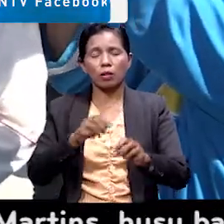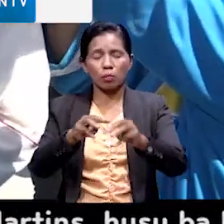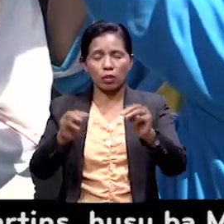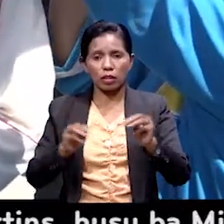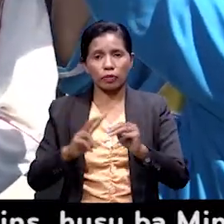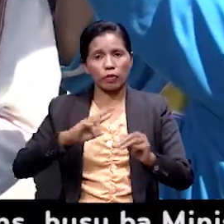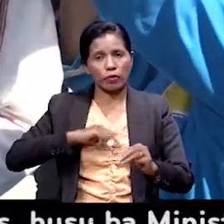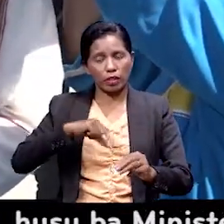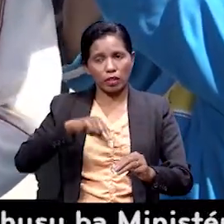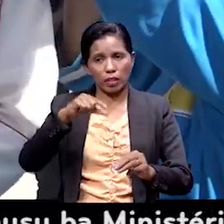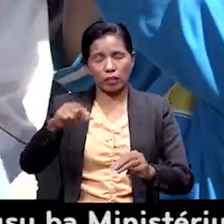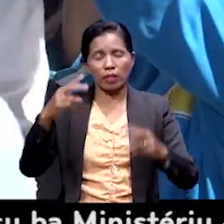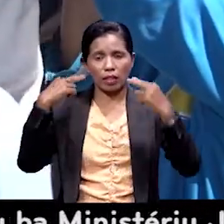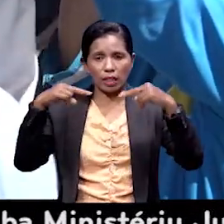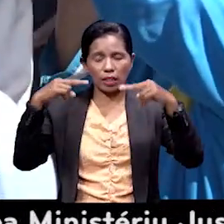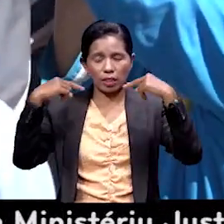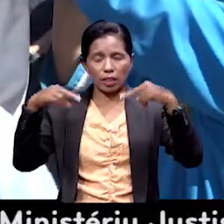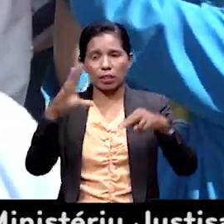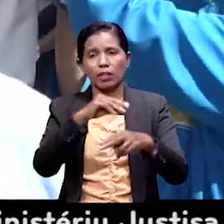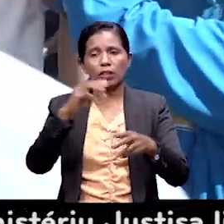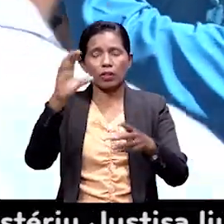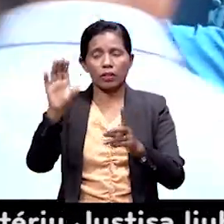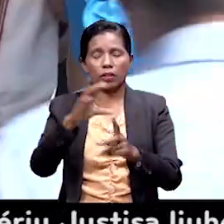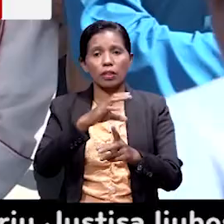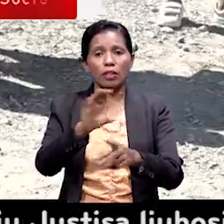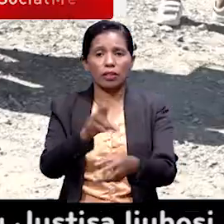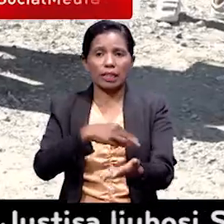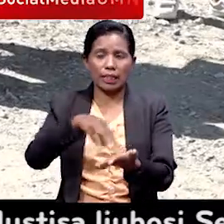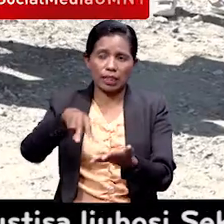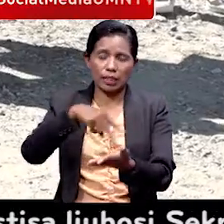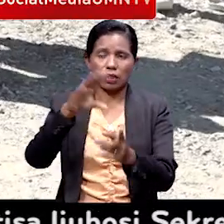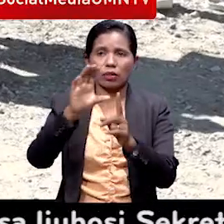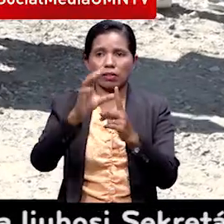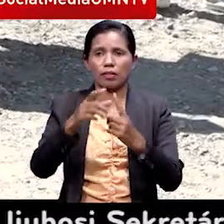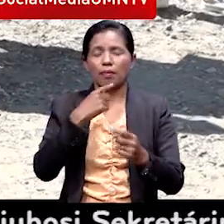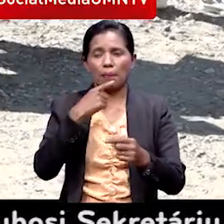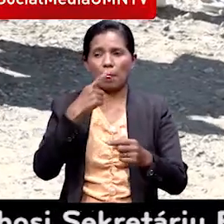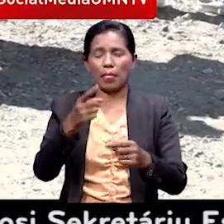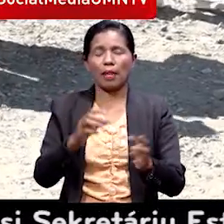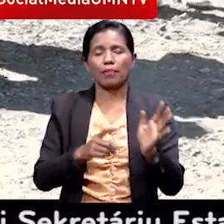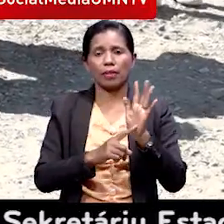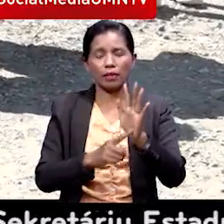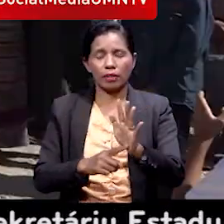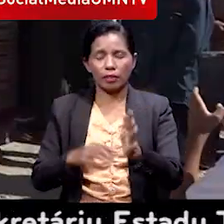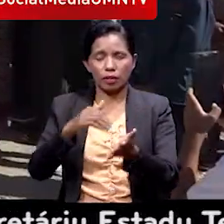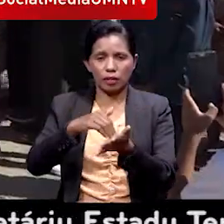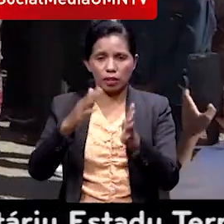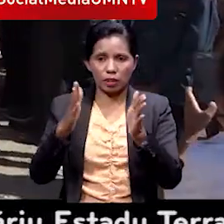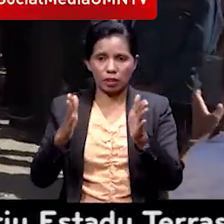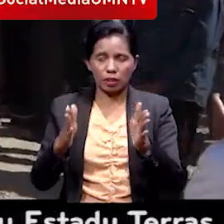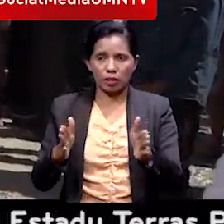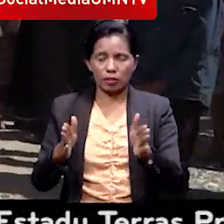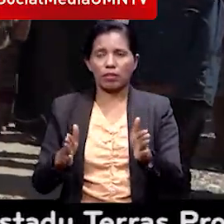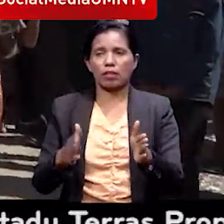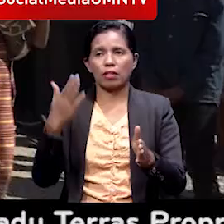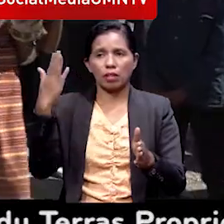Nian, Hanano Igreja, no dança cultural. E a ocasião né, Marco Sprizzi neve acompanha os antigos alunos Dom Bosco, presidir